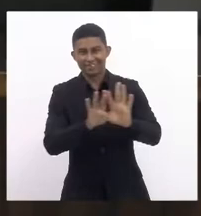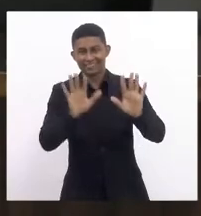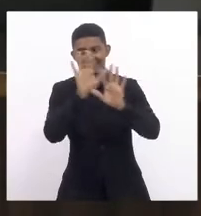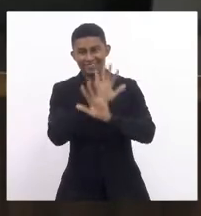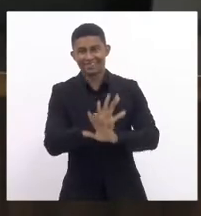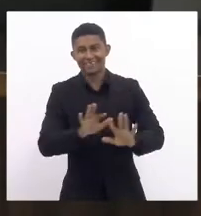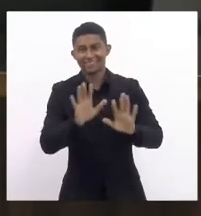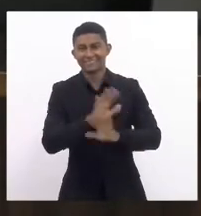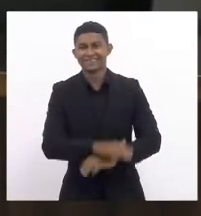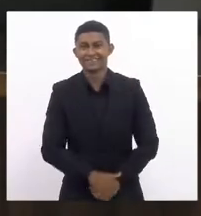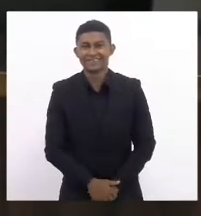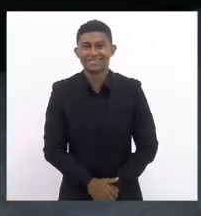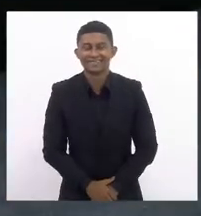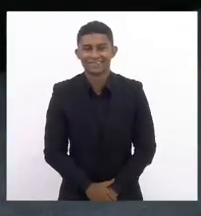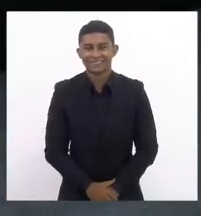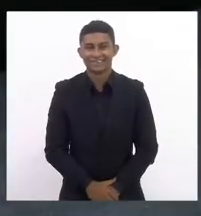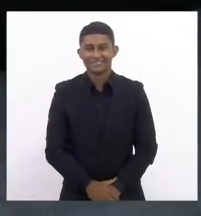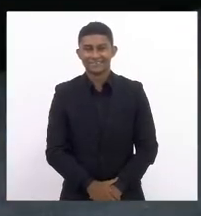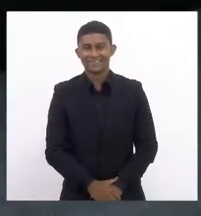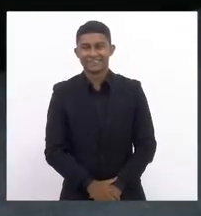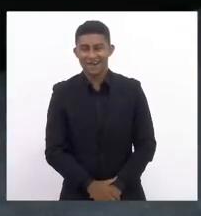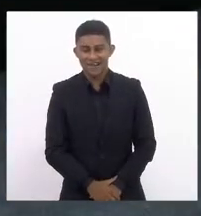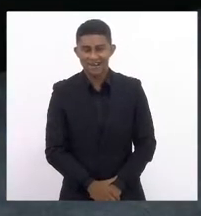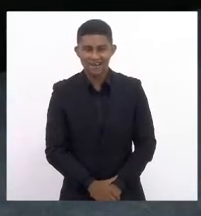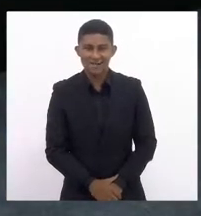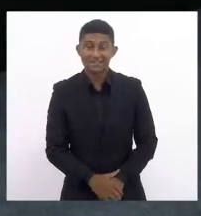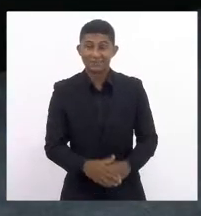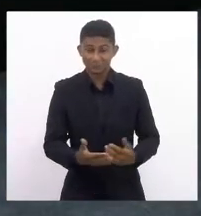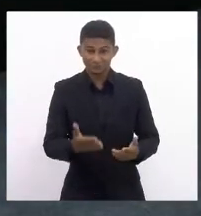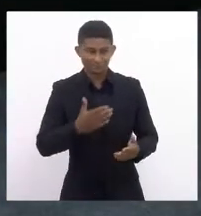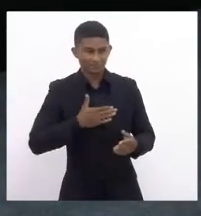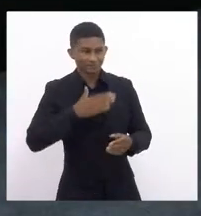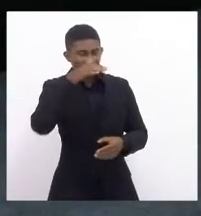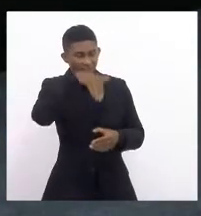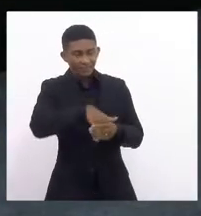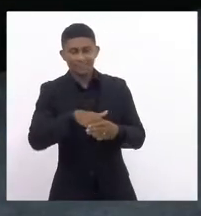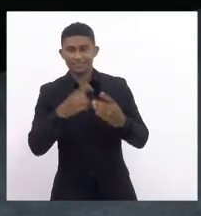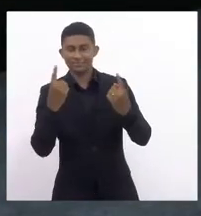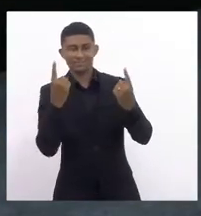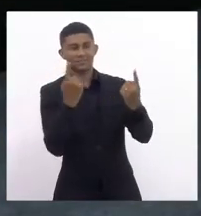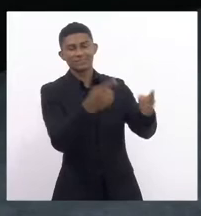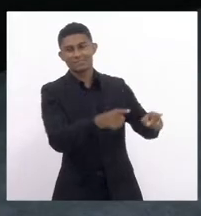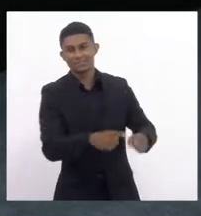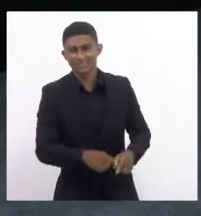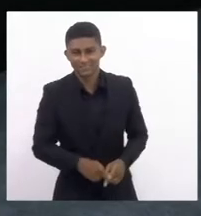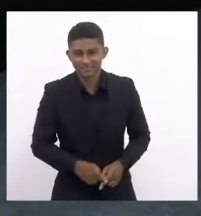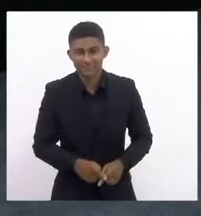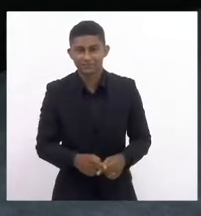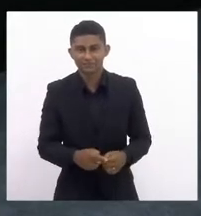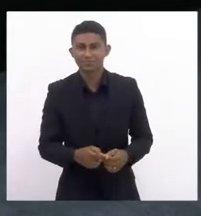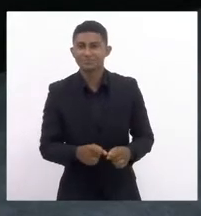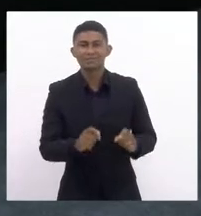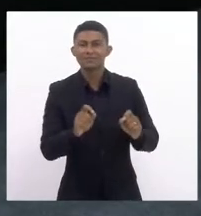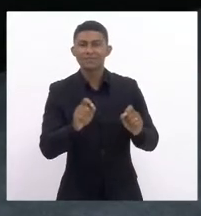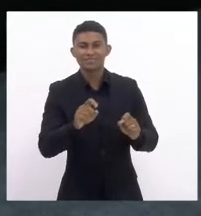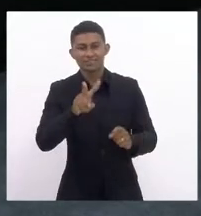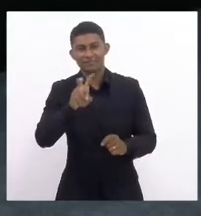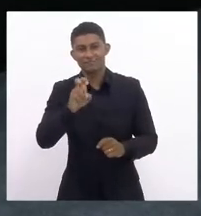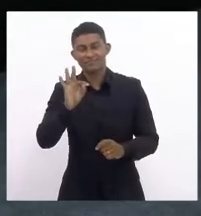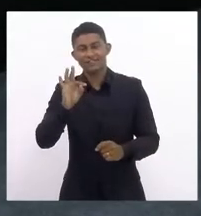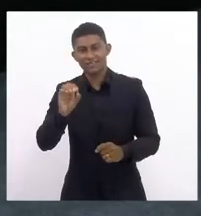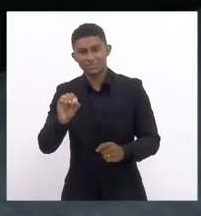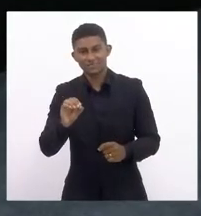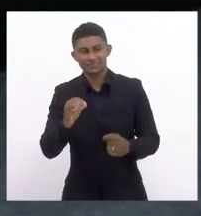Deputada Marta. Presidente, apenas para consignar meu voto contrário, ou seja, pela manutenção do veto